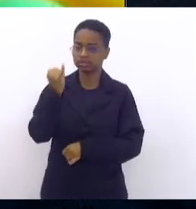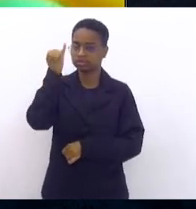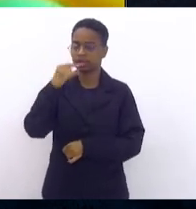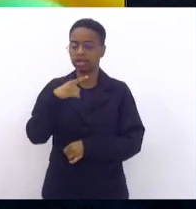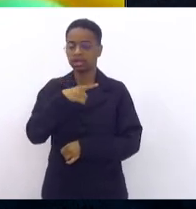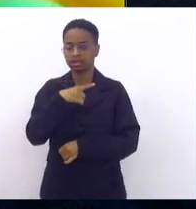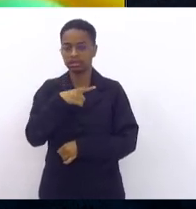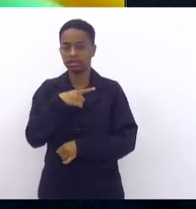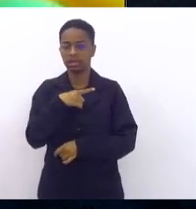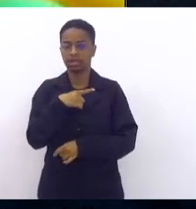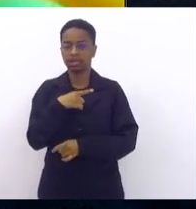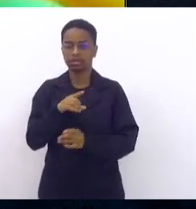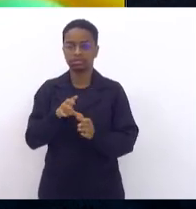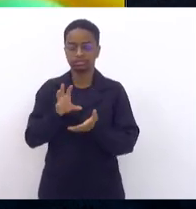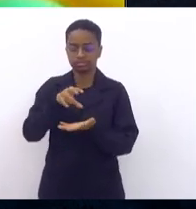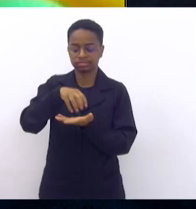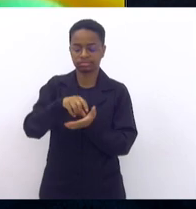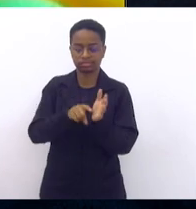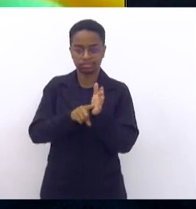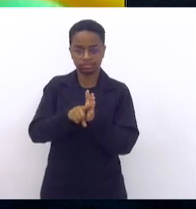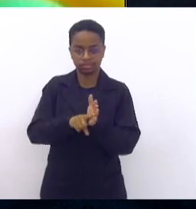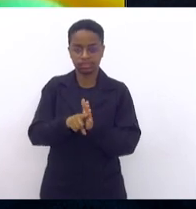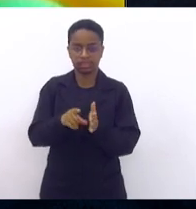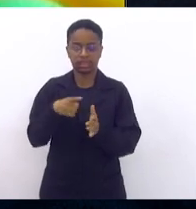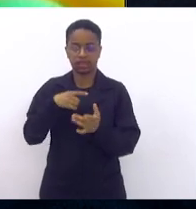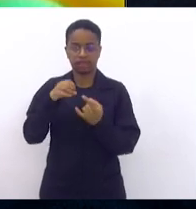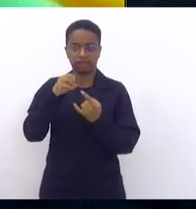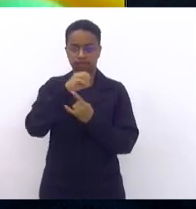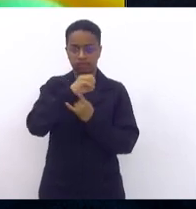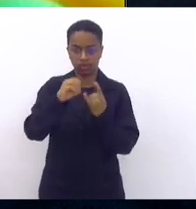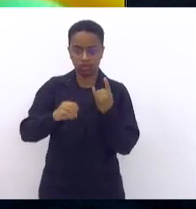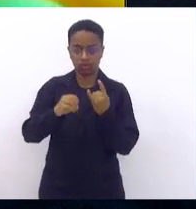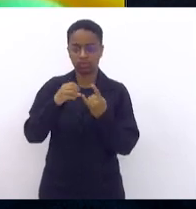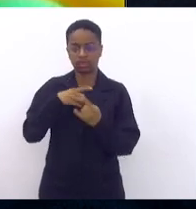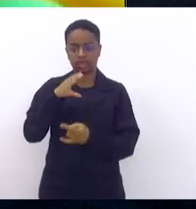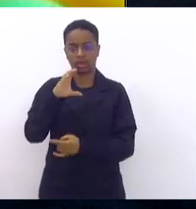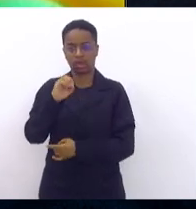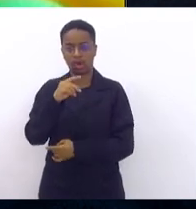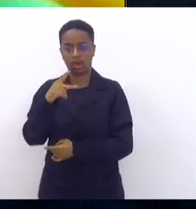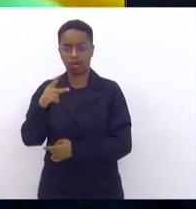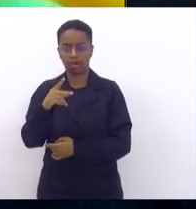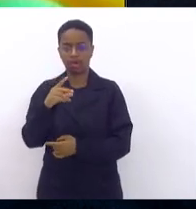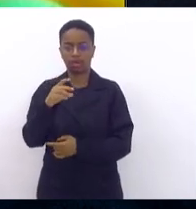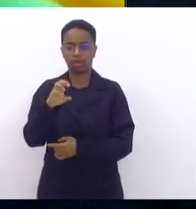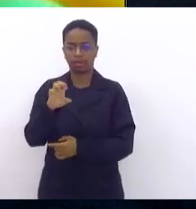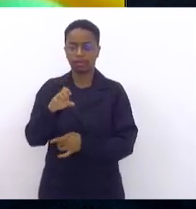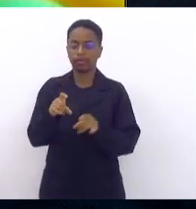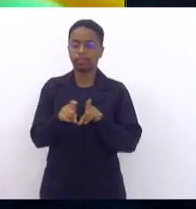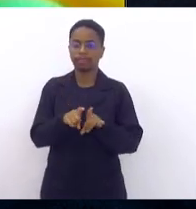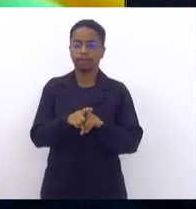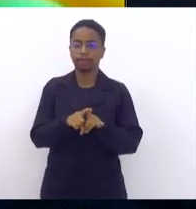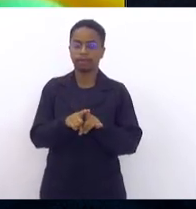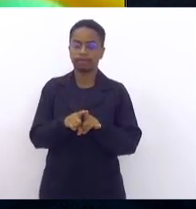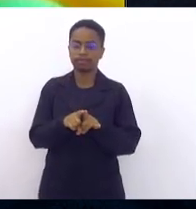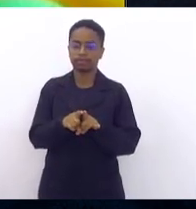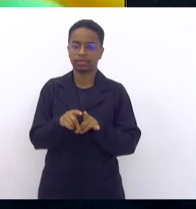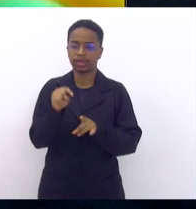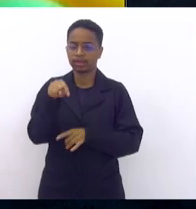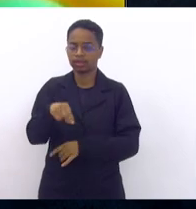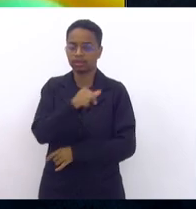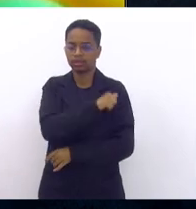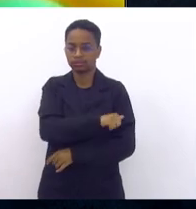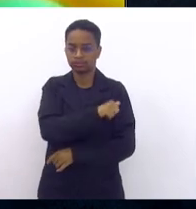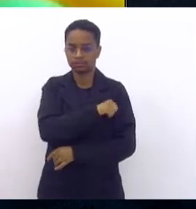importantes centros de pesquisa né Cruz a cop é apesar do Rio de Janeiro